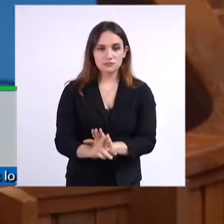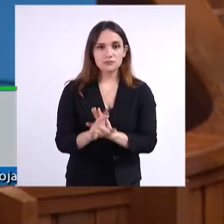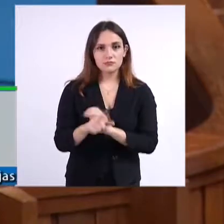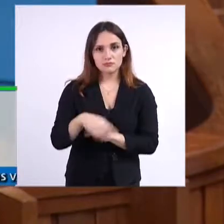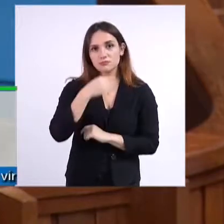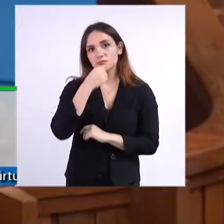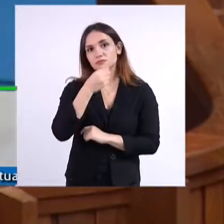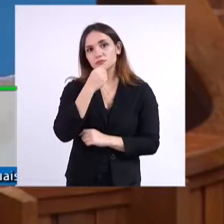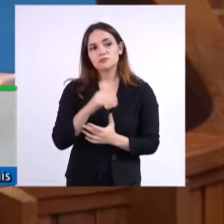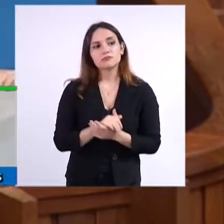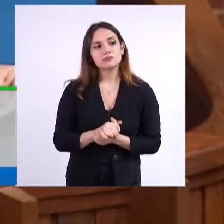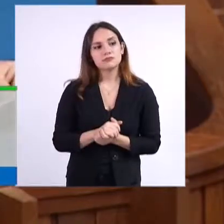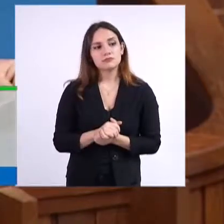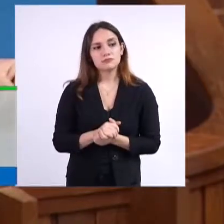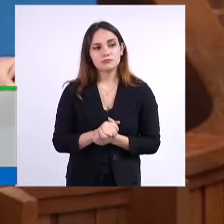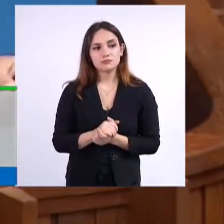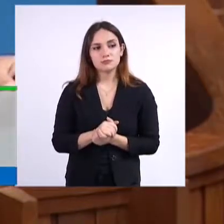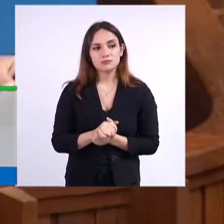senhor